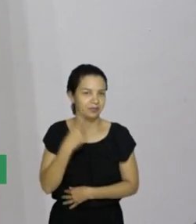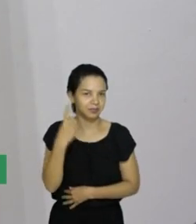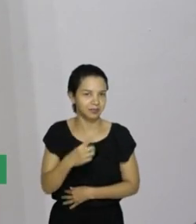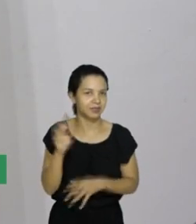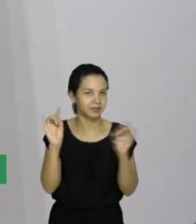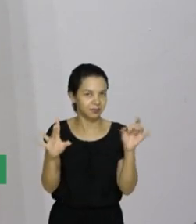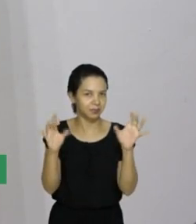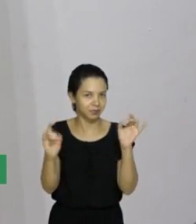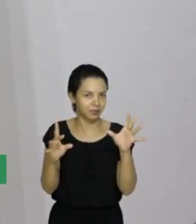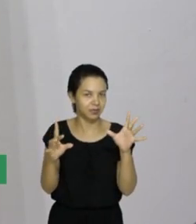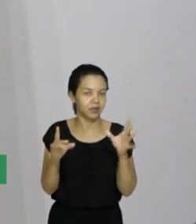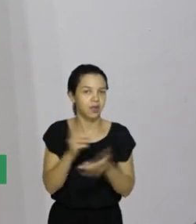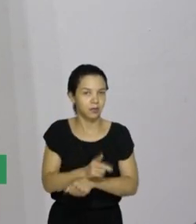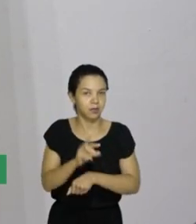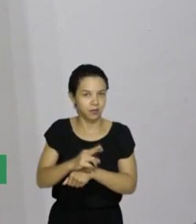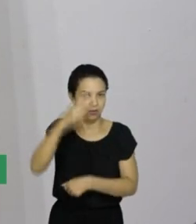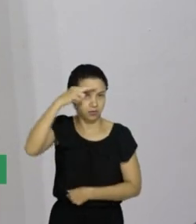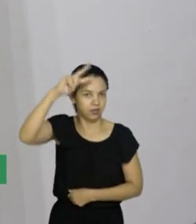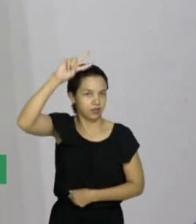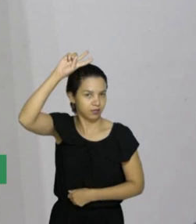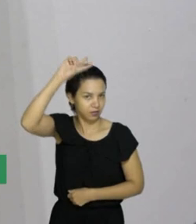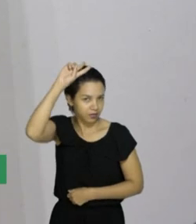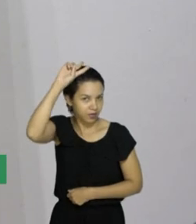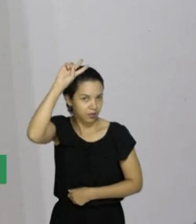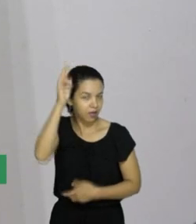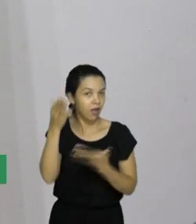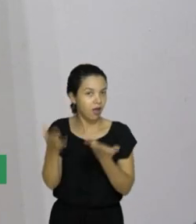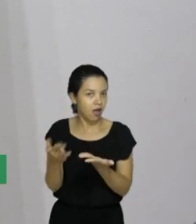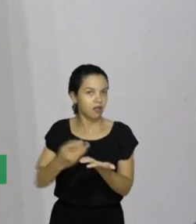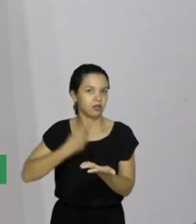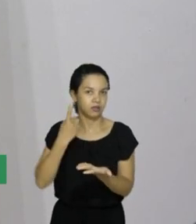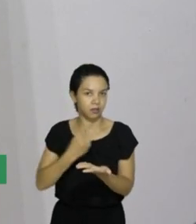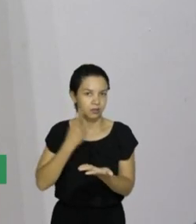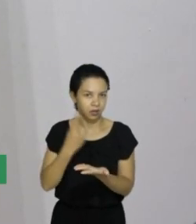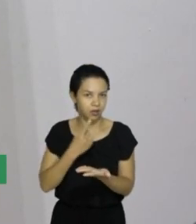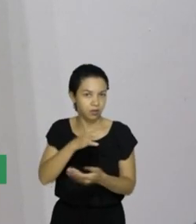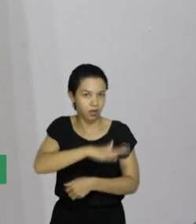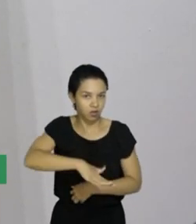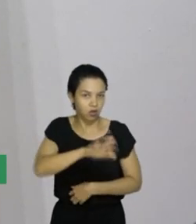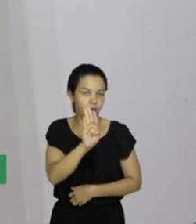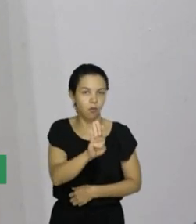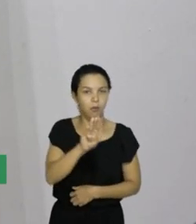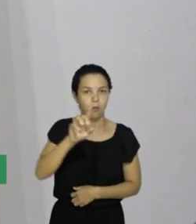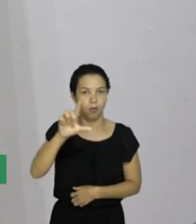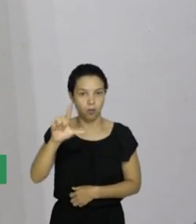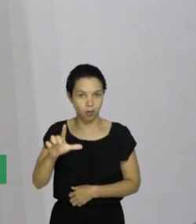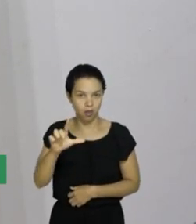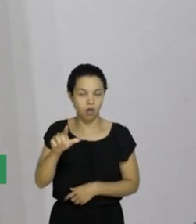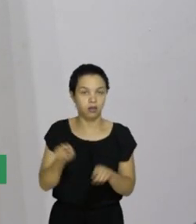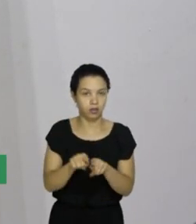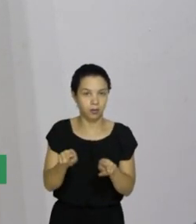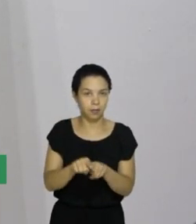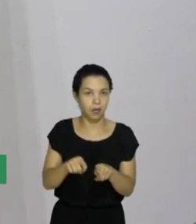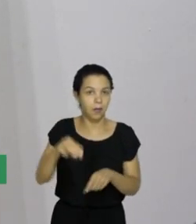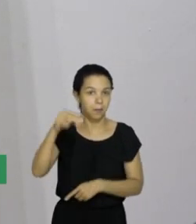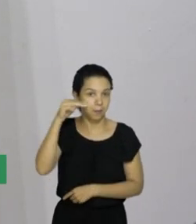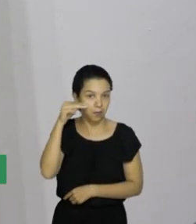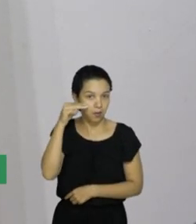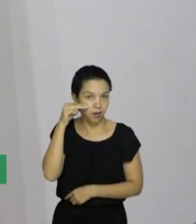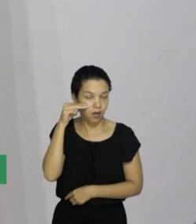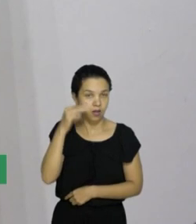Vicente de carro preso e os meus deputados da região Blumenau Marcos da Rosa Napoleão